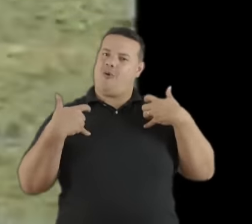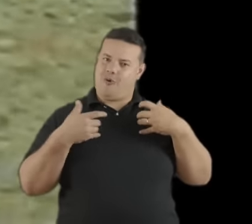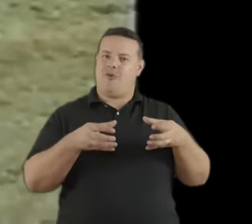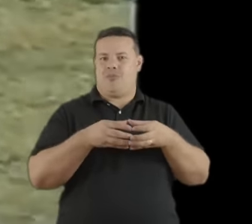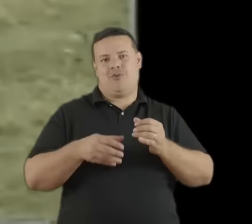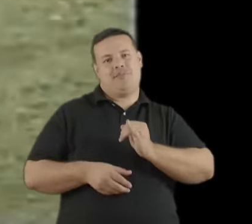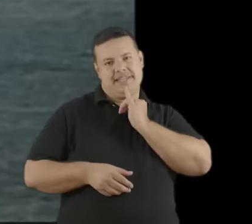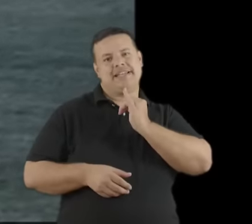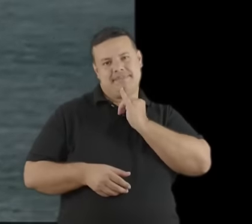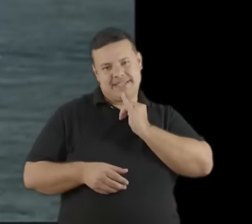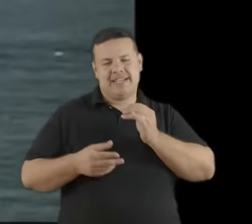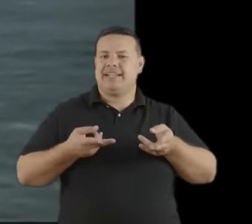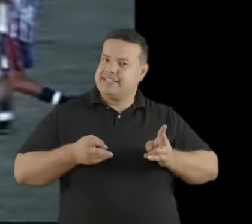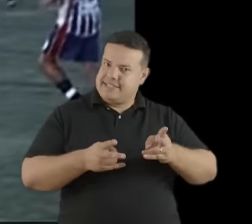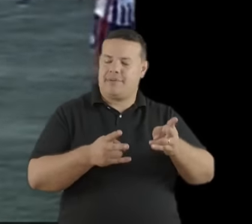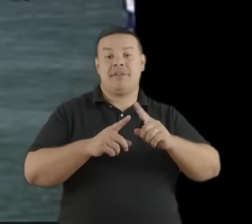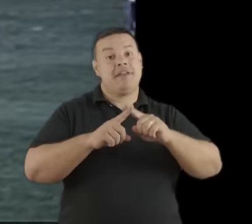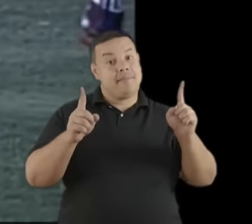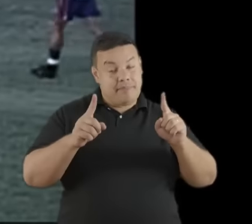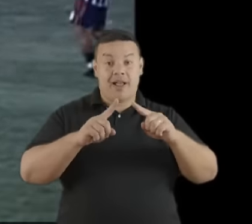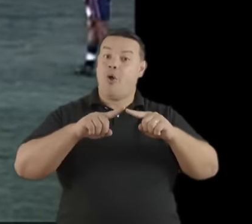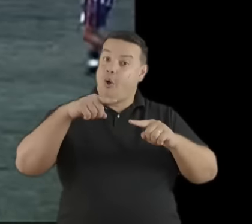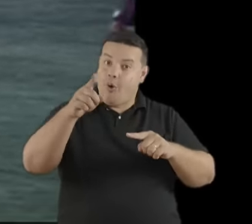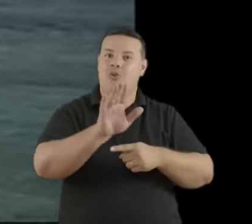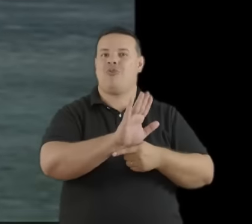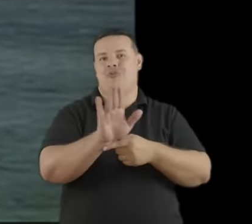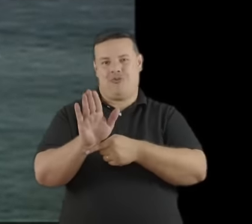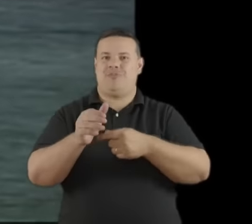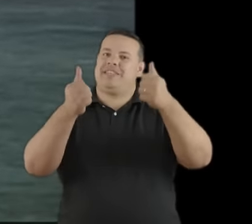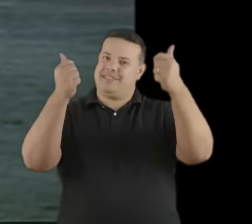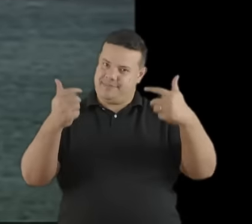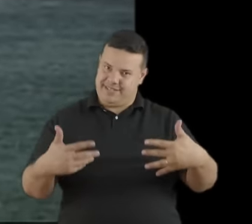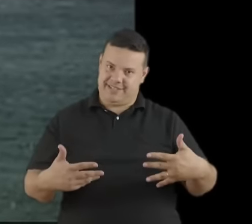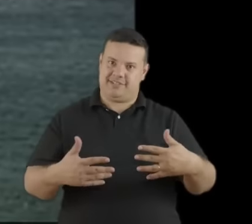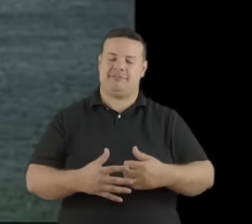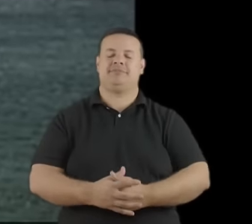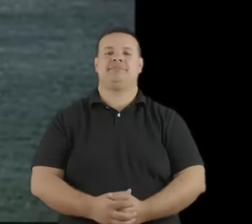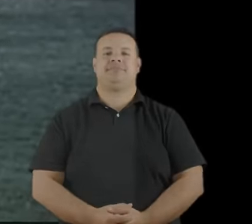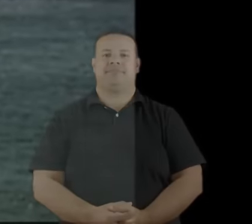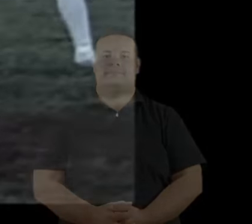orgulho para os itabaianenses. Mas isso é assunto para outro episódio.